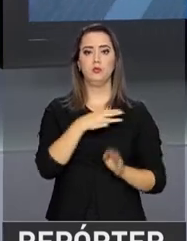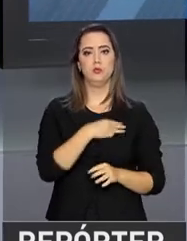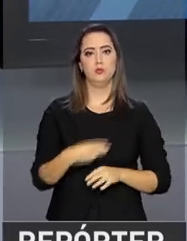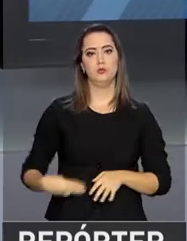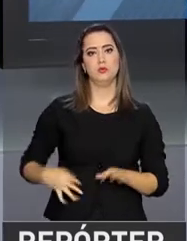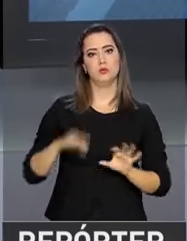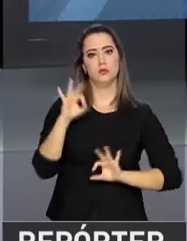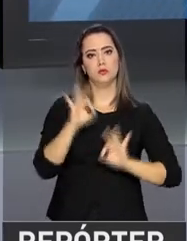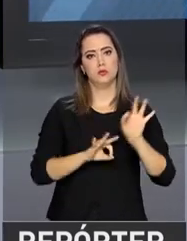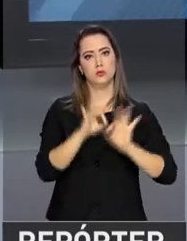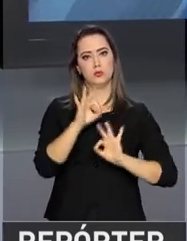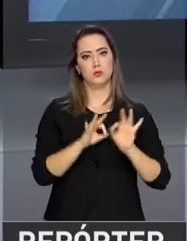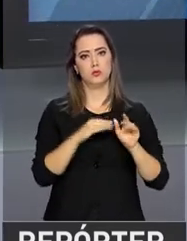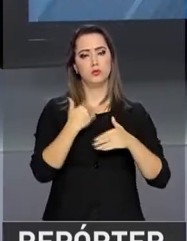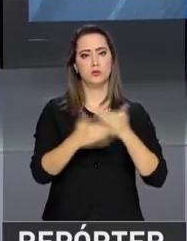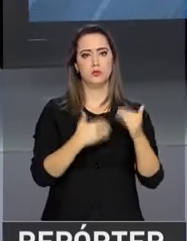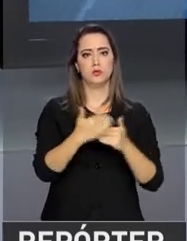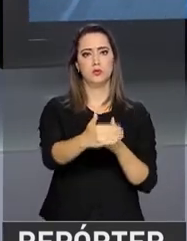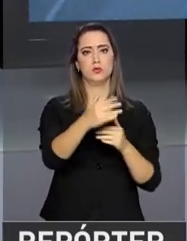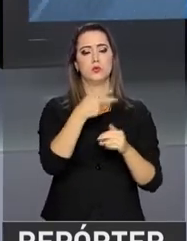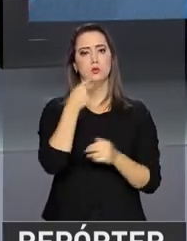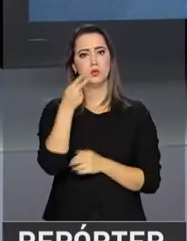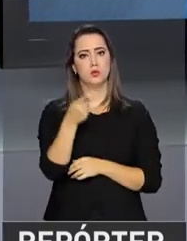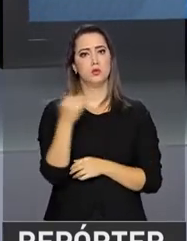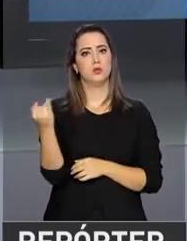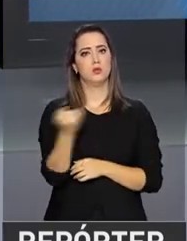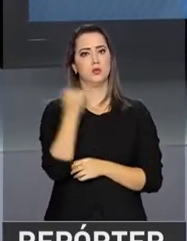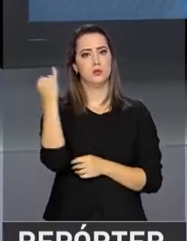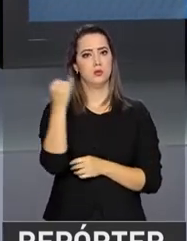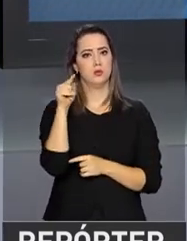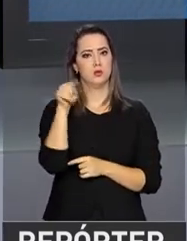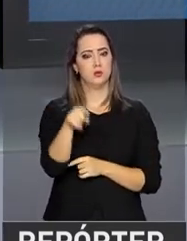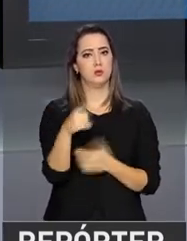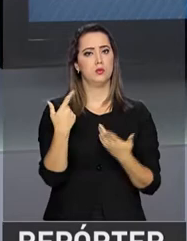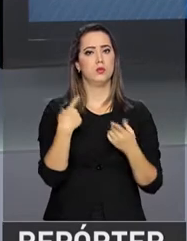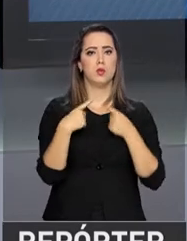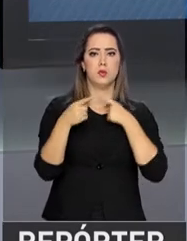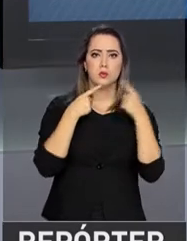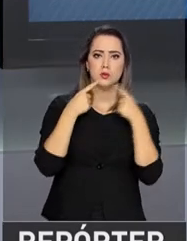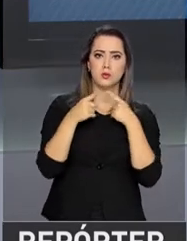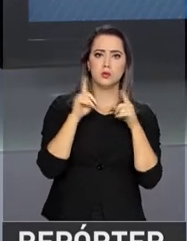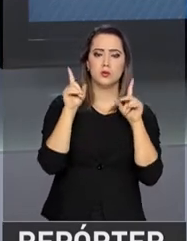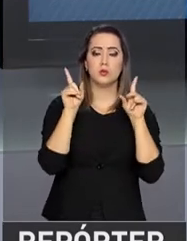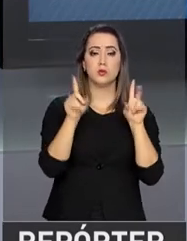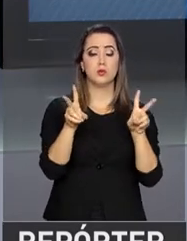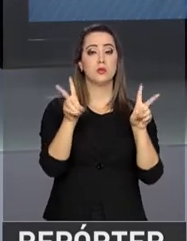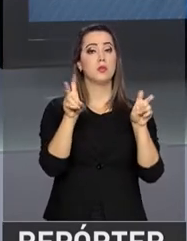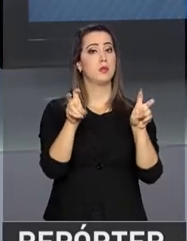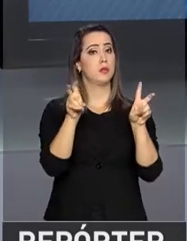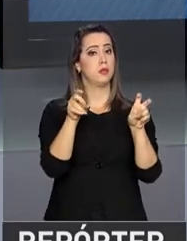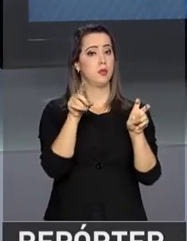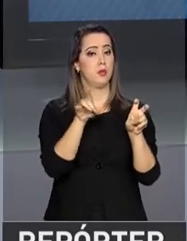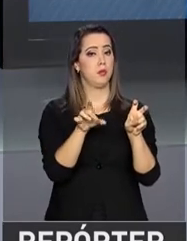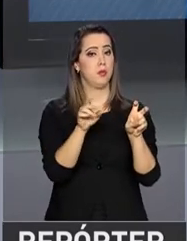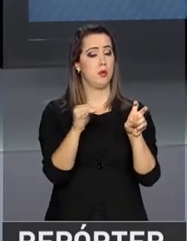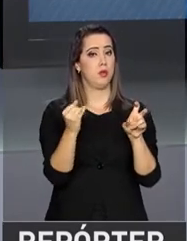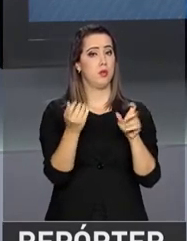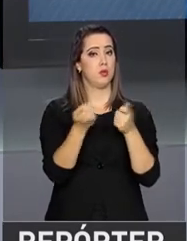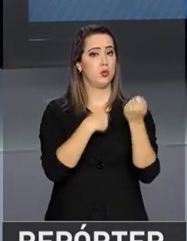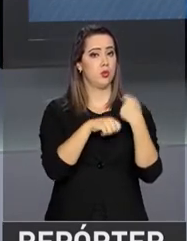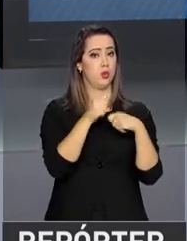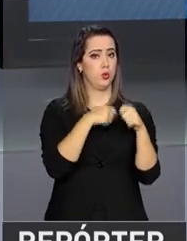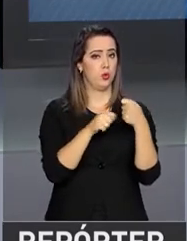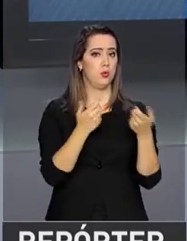ministro do planejamento desenvolvimento e gestão de oliveira destacou durante os debates que o assunto não é apenas uma questão de